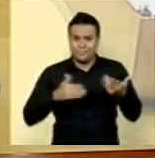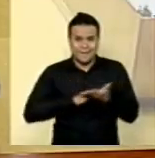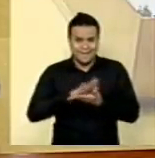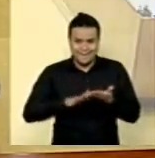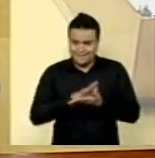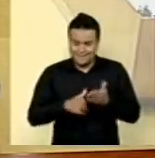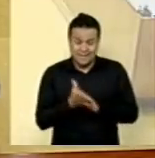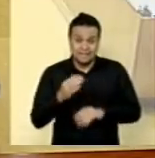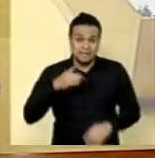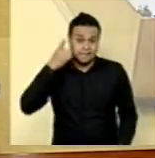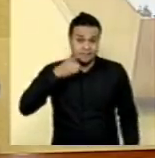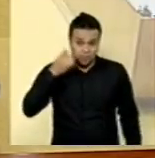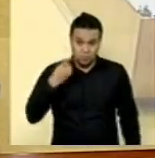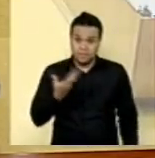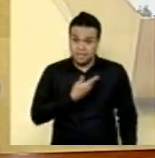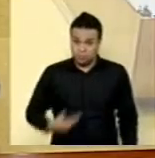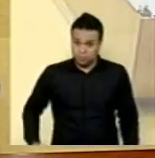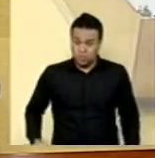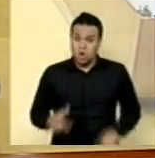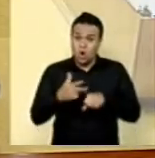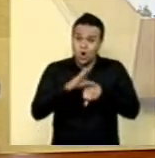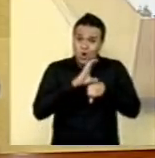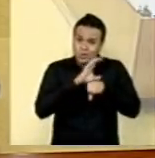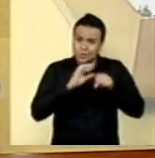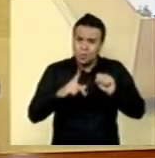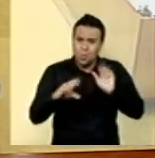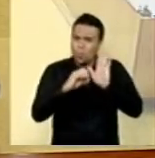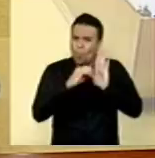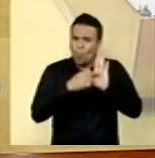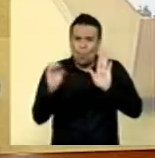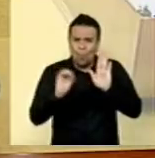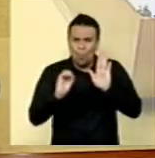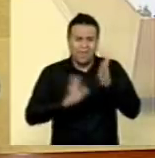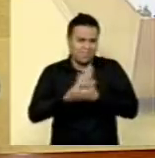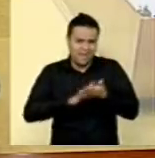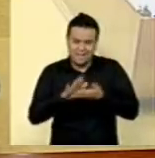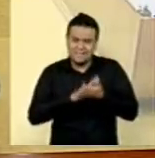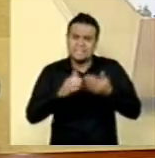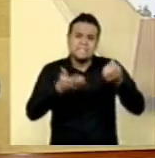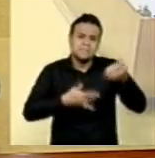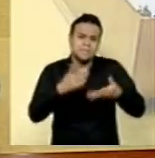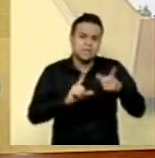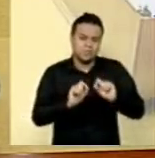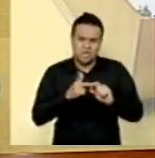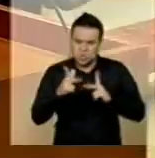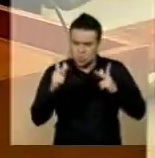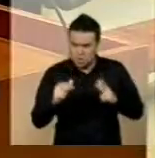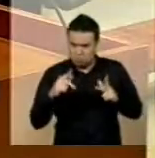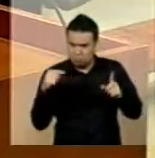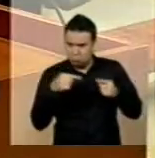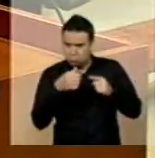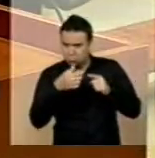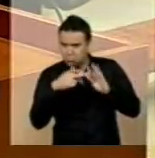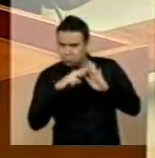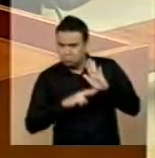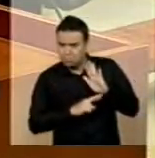contrário dos deputados estaduais, a Constituição Federal não botou nenhum dispositivo dando nenhuma prerrogativa para o governador. E